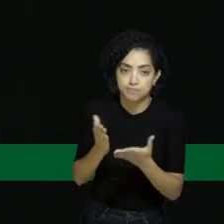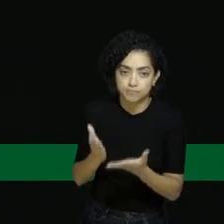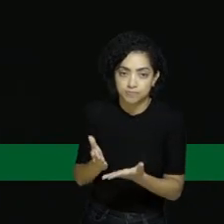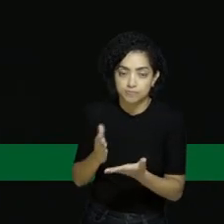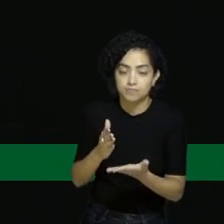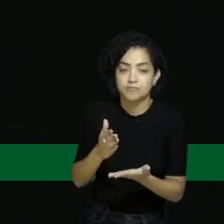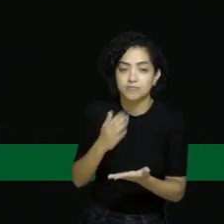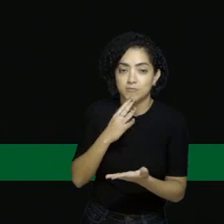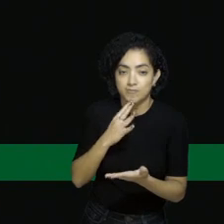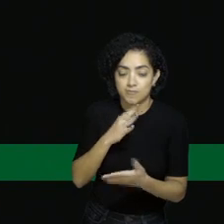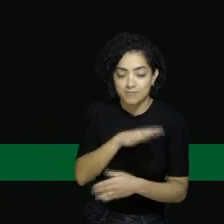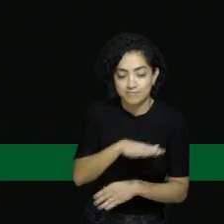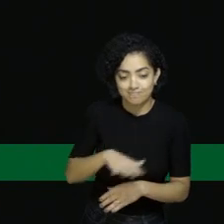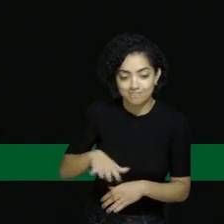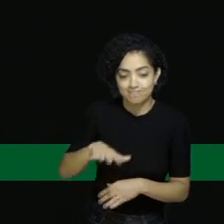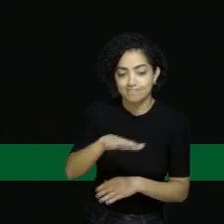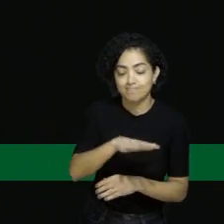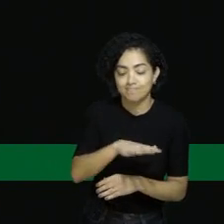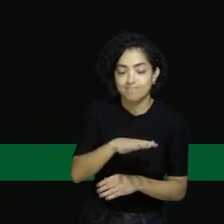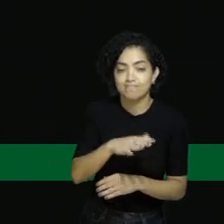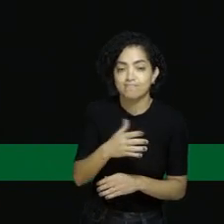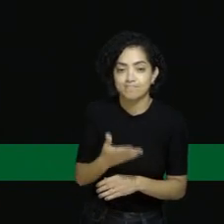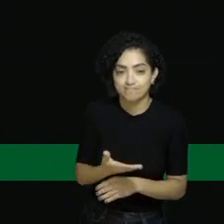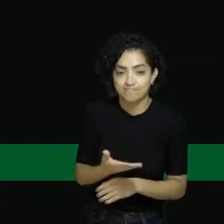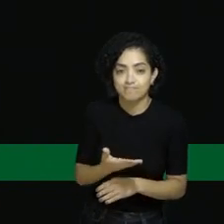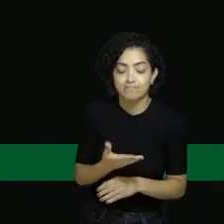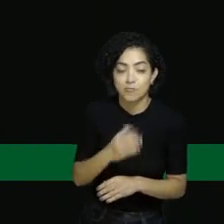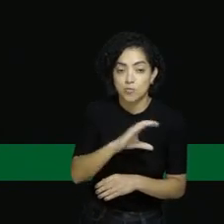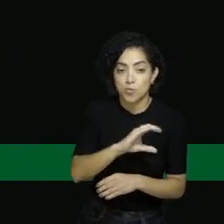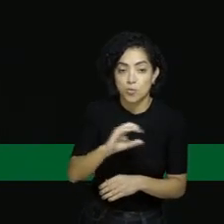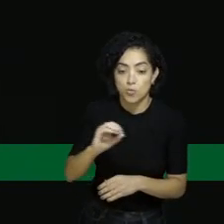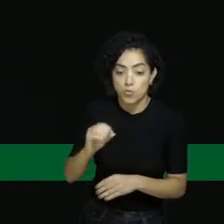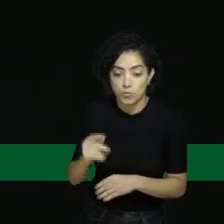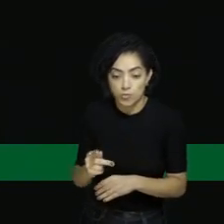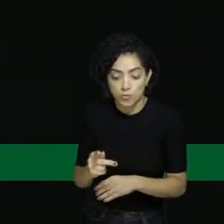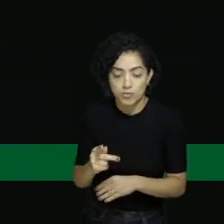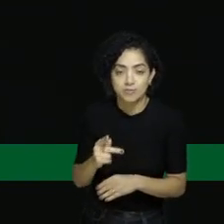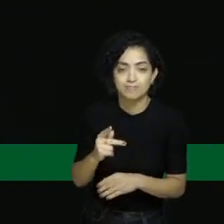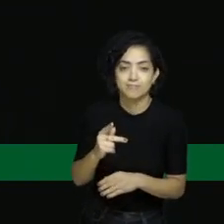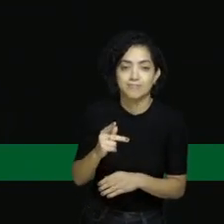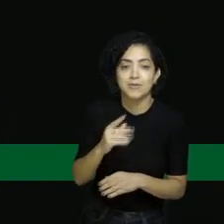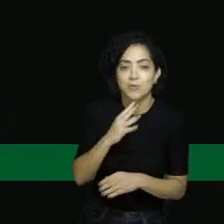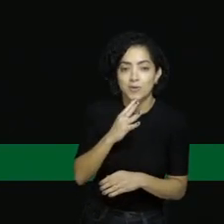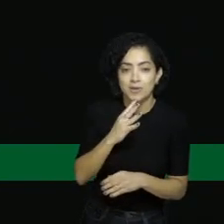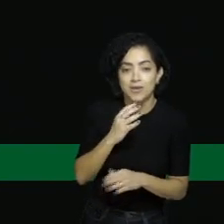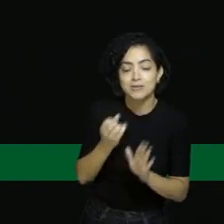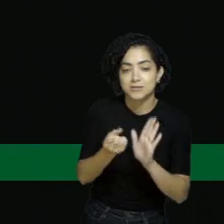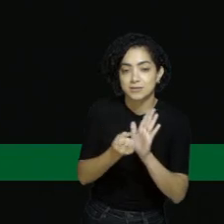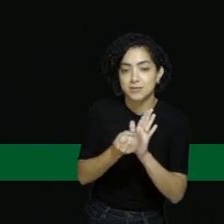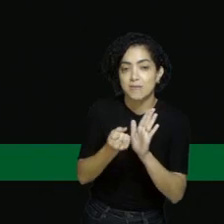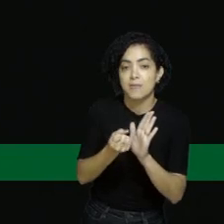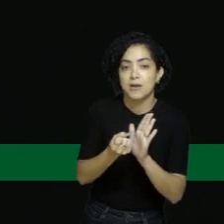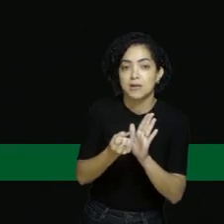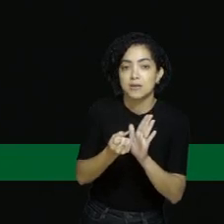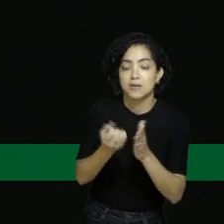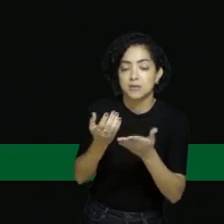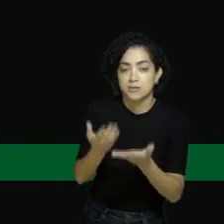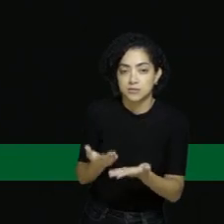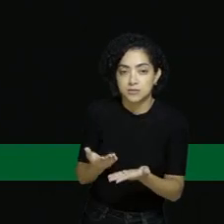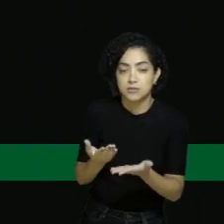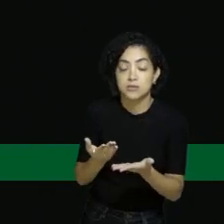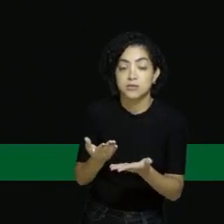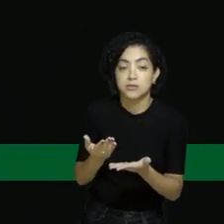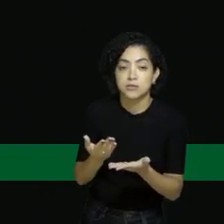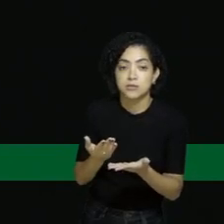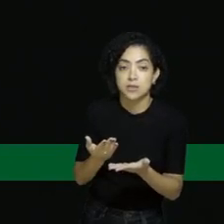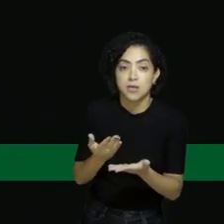região e conhece o cooperativismo e conhece a Aurora. Saúdo a todos os senhores deputados e agradeço de